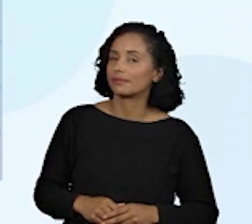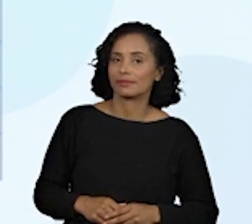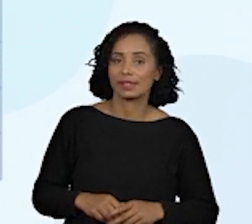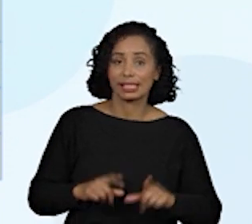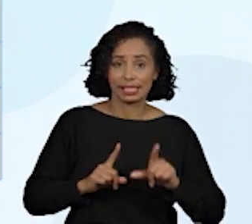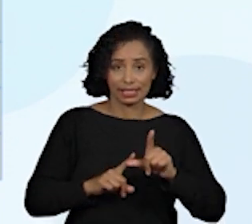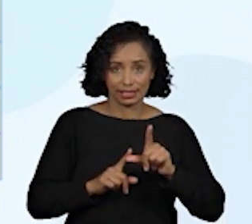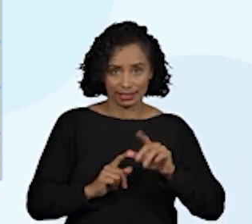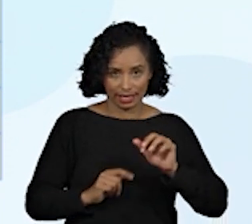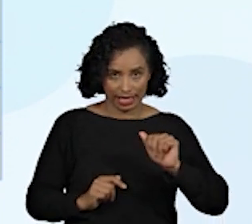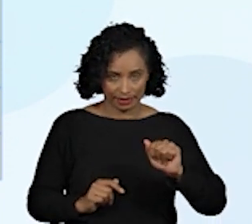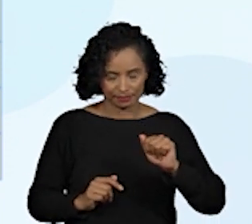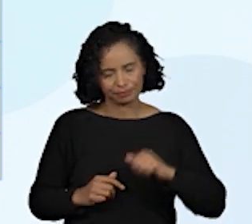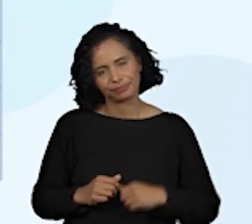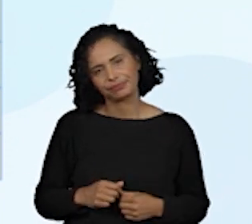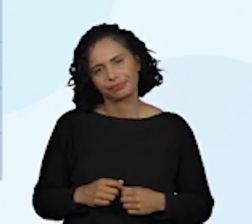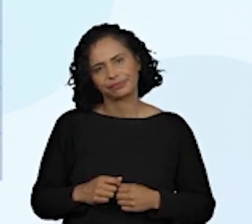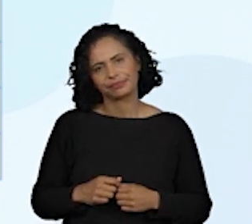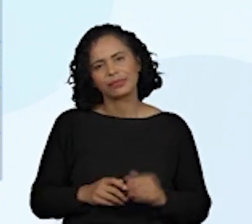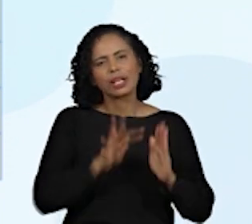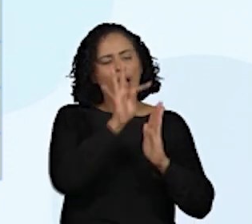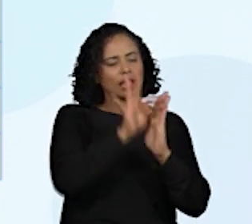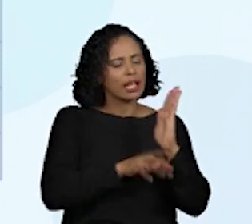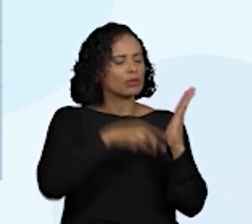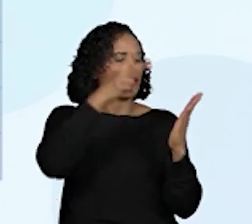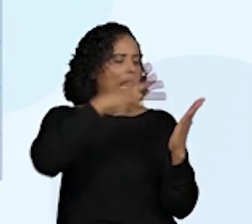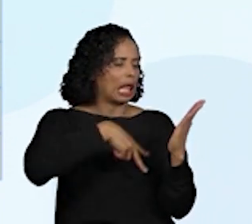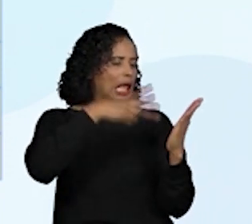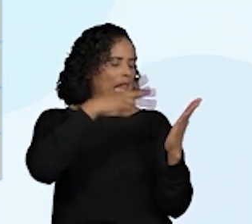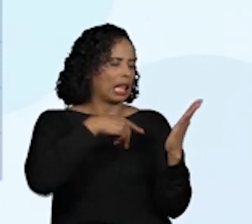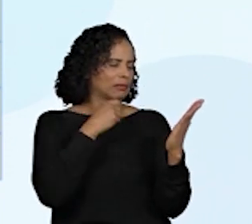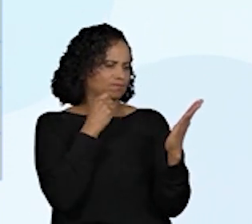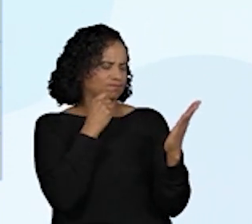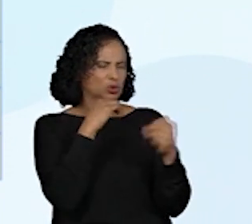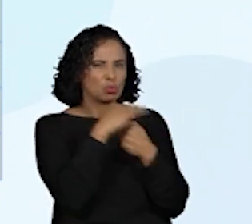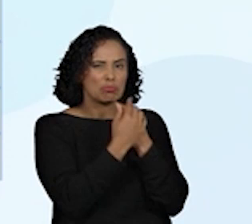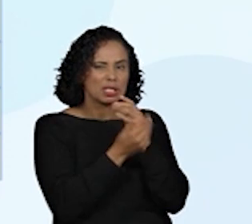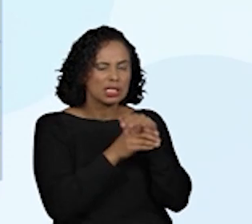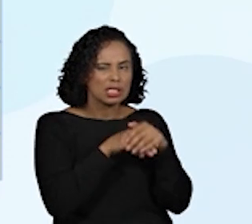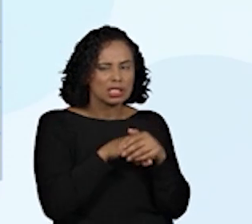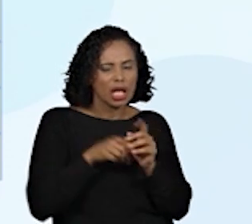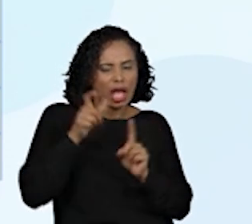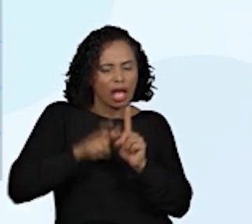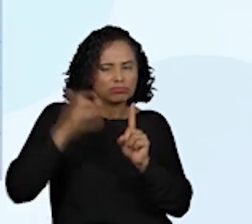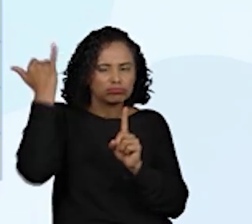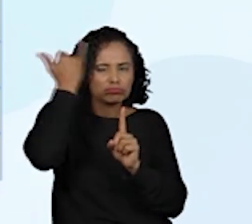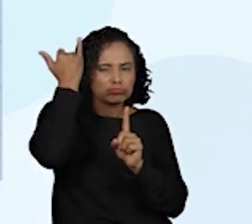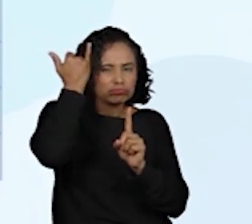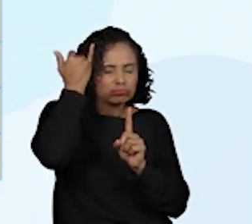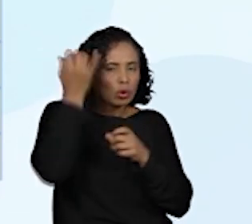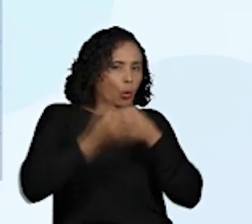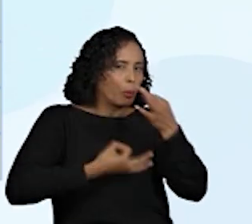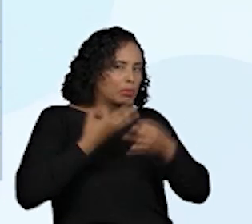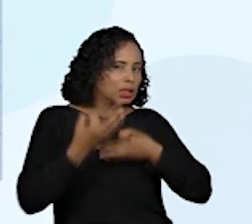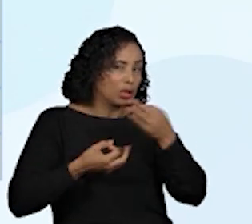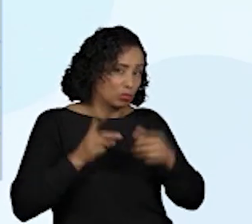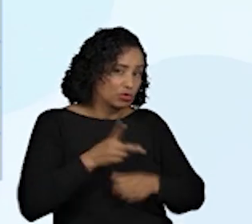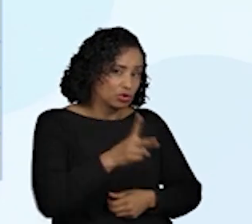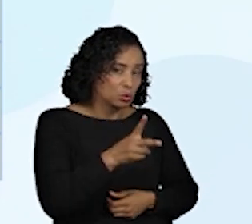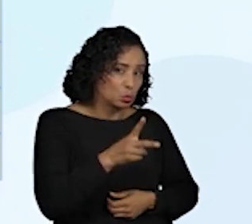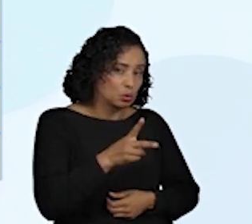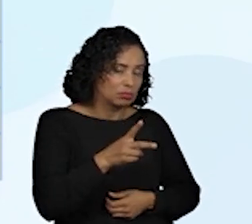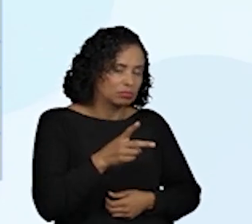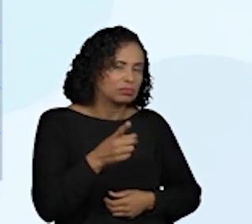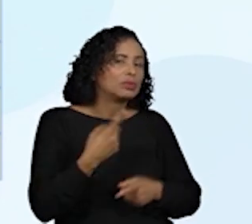Você ainda tem a mesma opinião sobre de quem era a voz do além? O que te faz